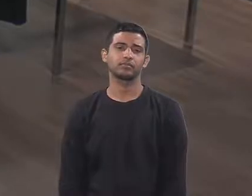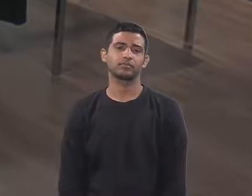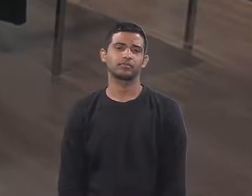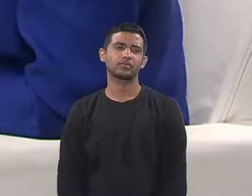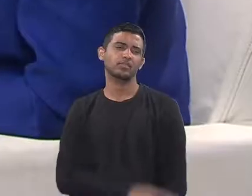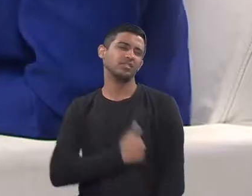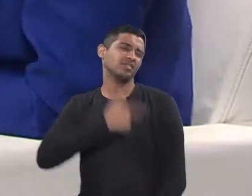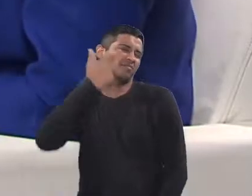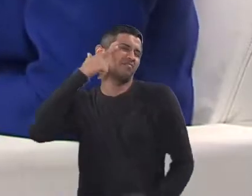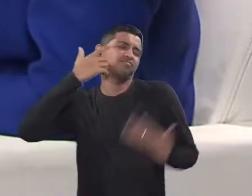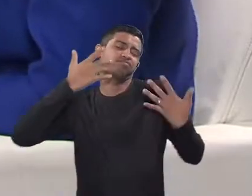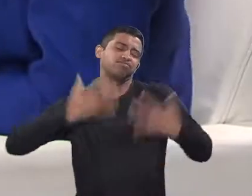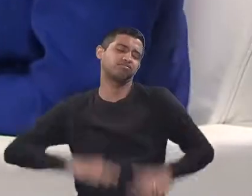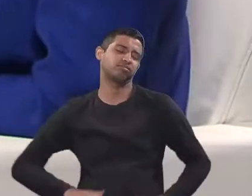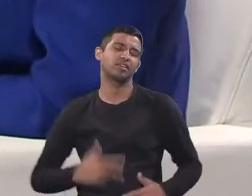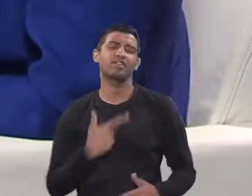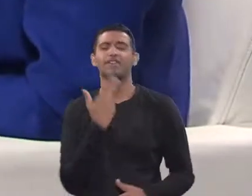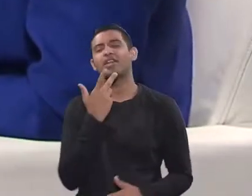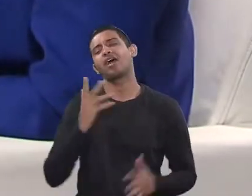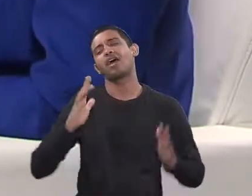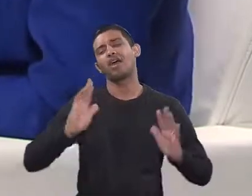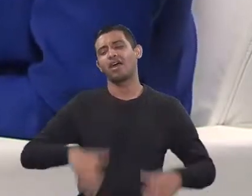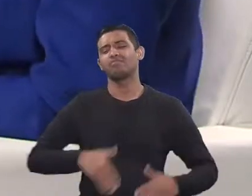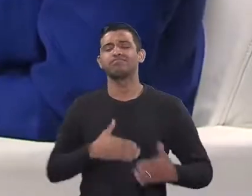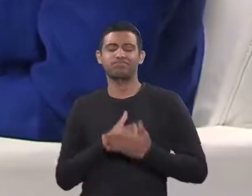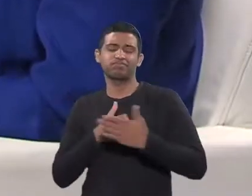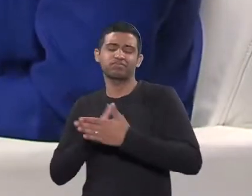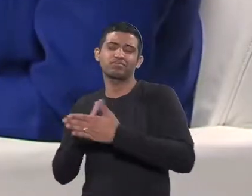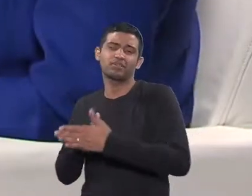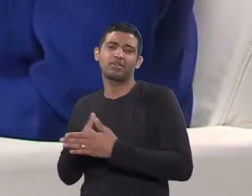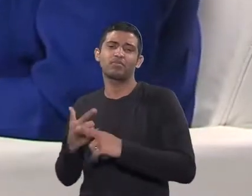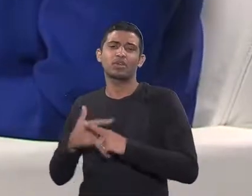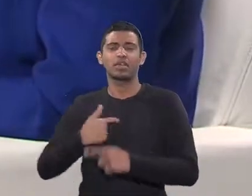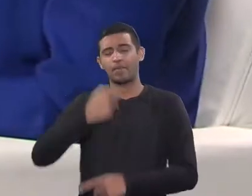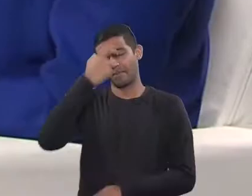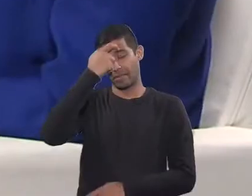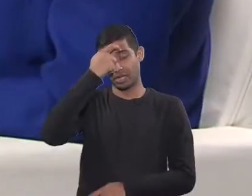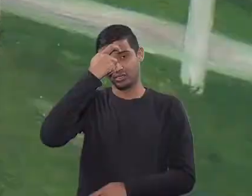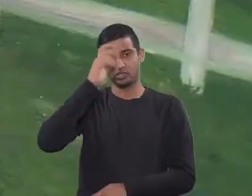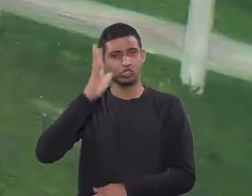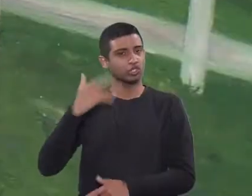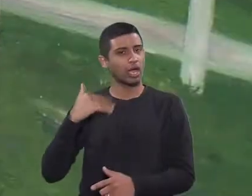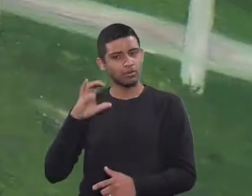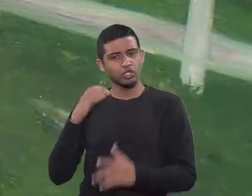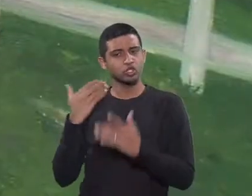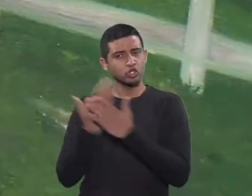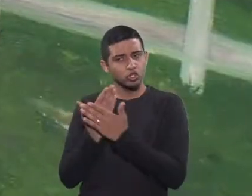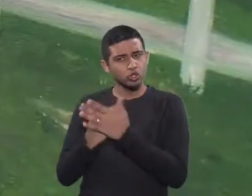se desanimar com alguma coisa, assim, tipo, poxa, tem um obstáculo aqui, porque a mente, já foi estudado isso, a